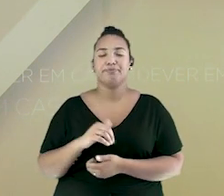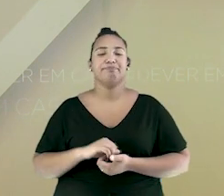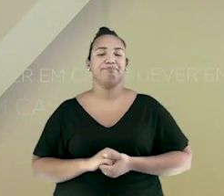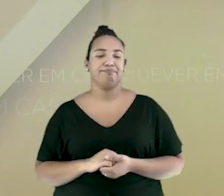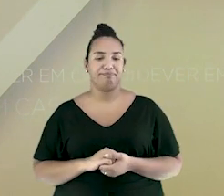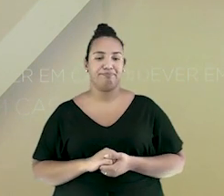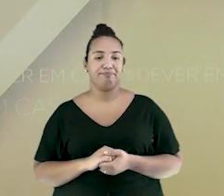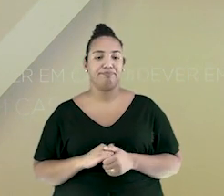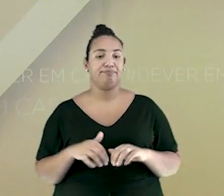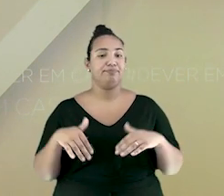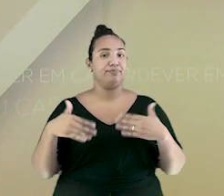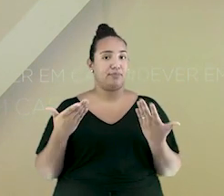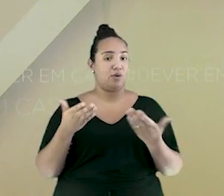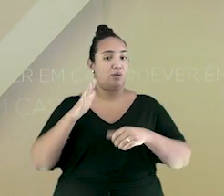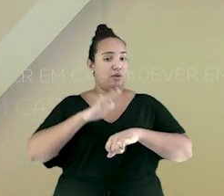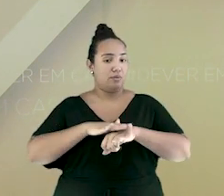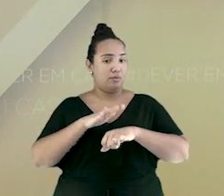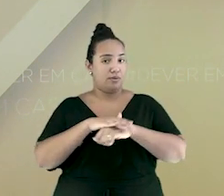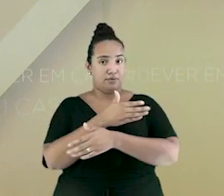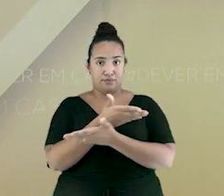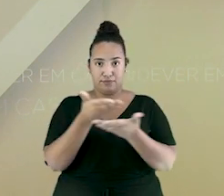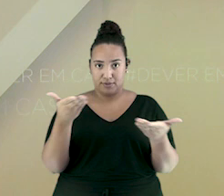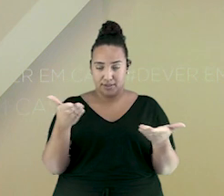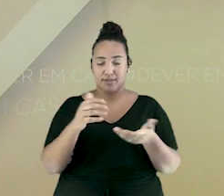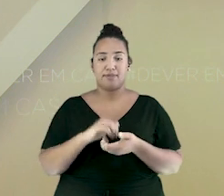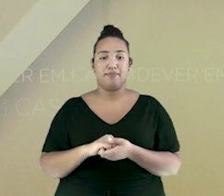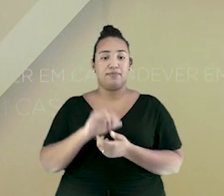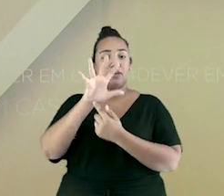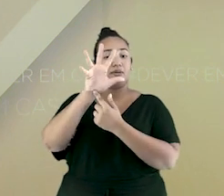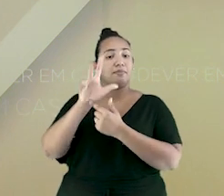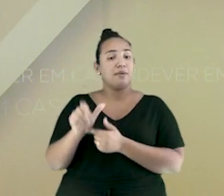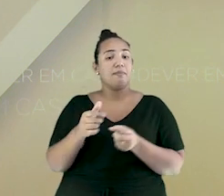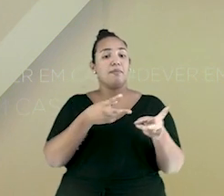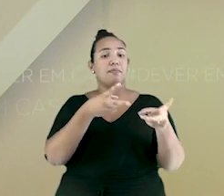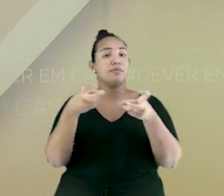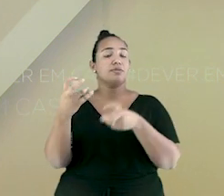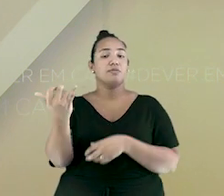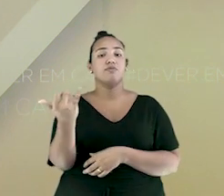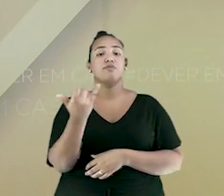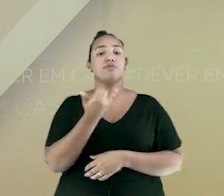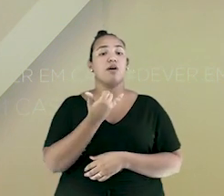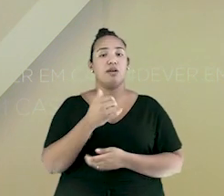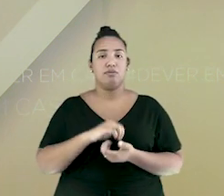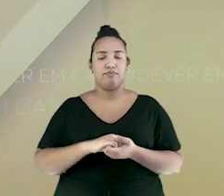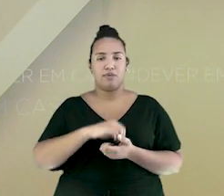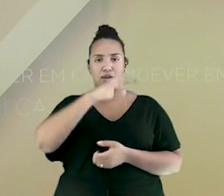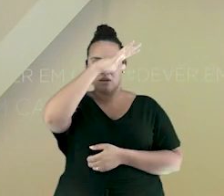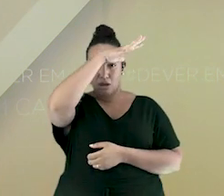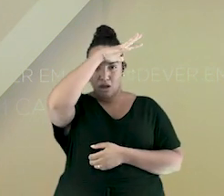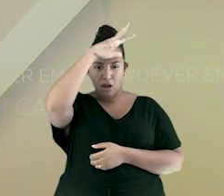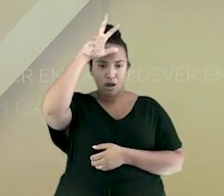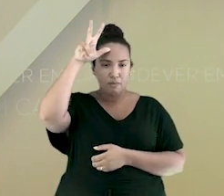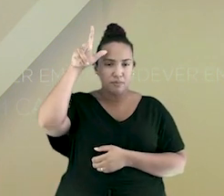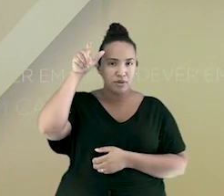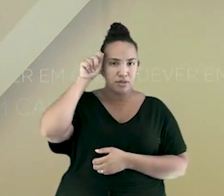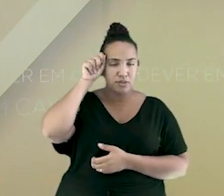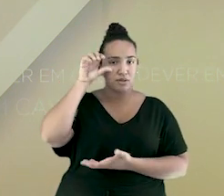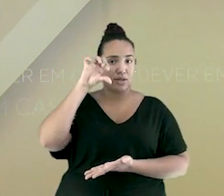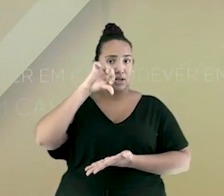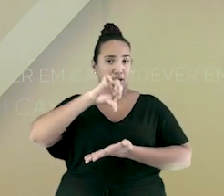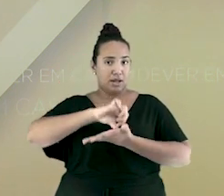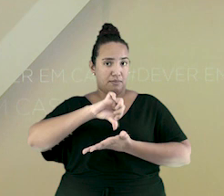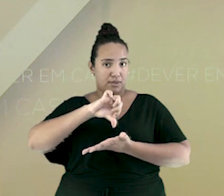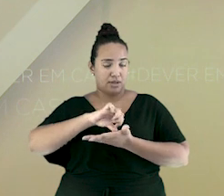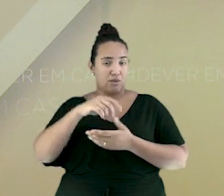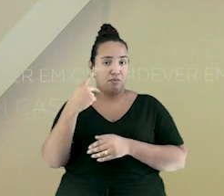né? Então, agora você, observando o mapa, me diz, o Amazonas, que tem